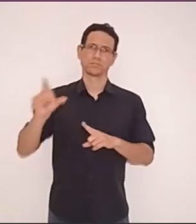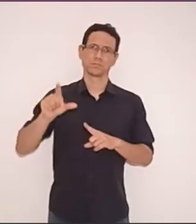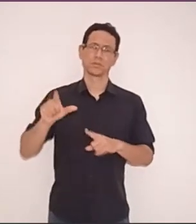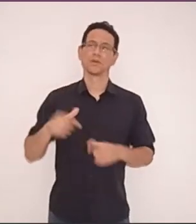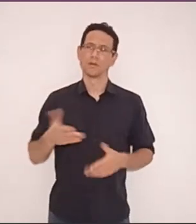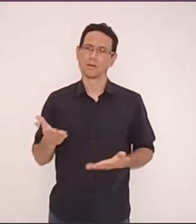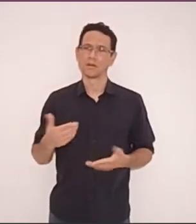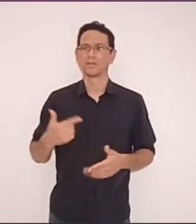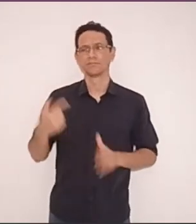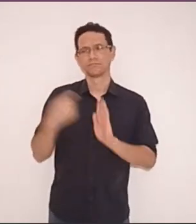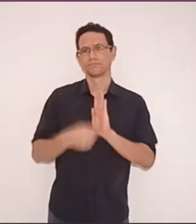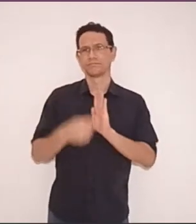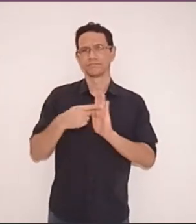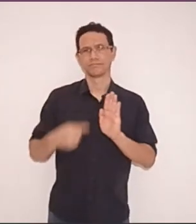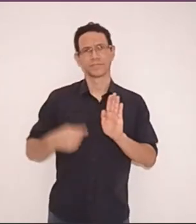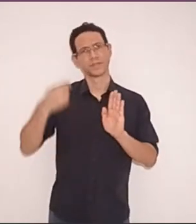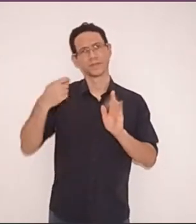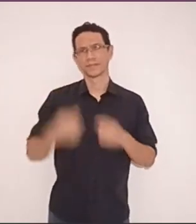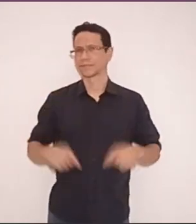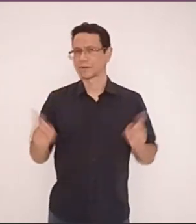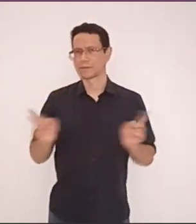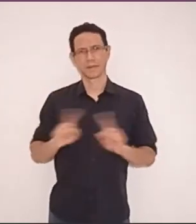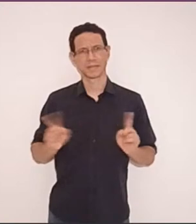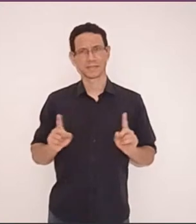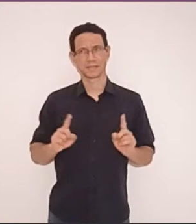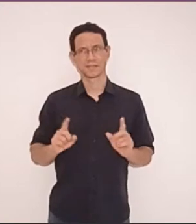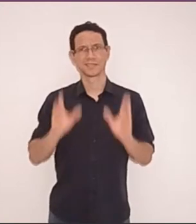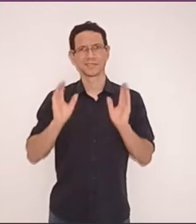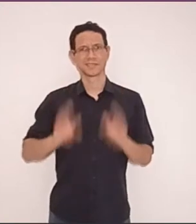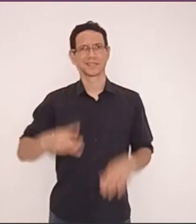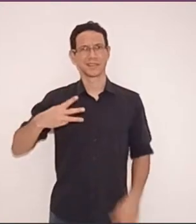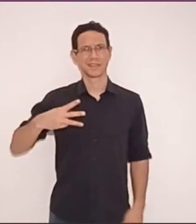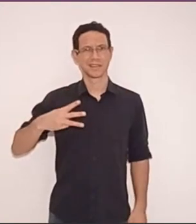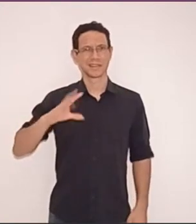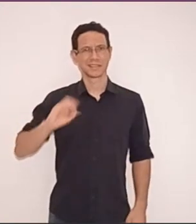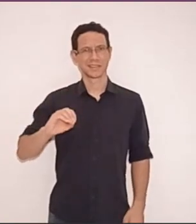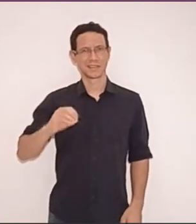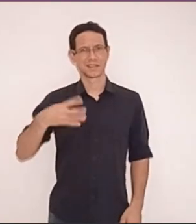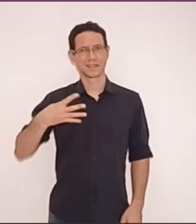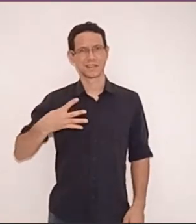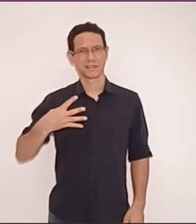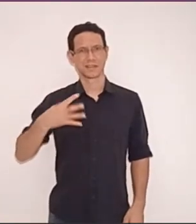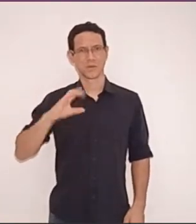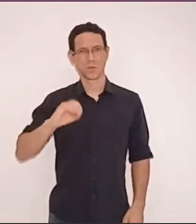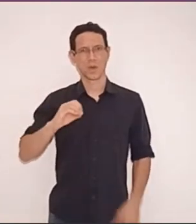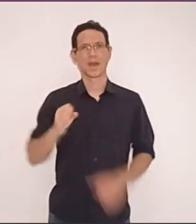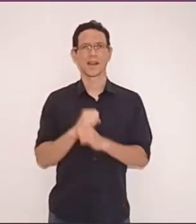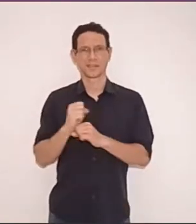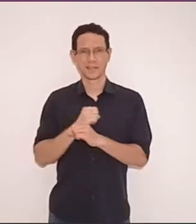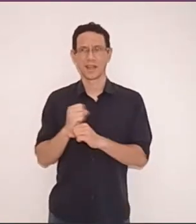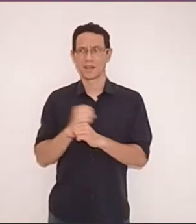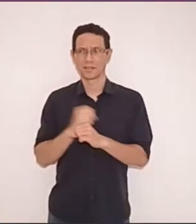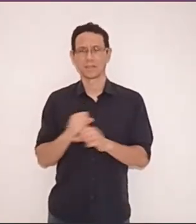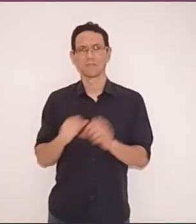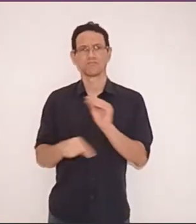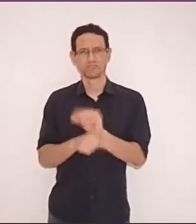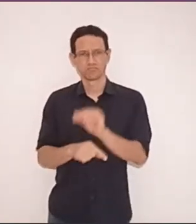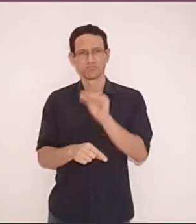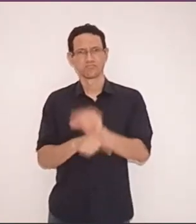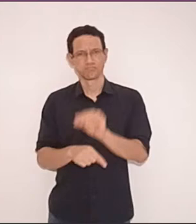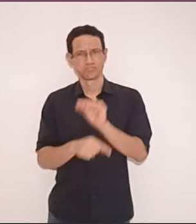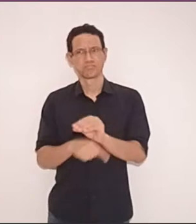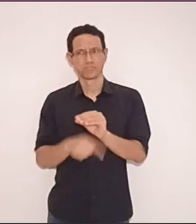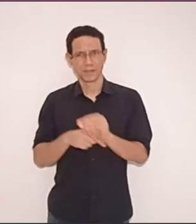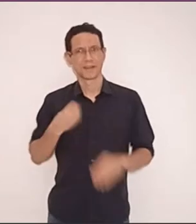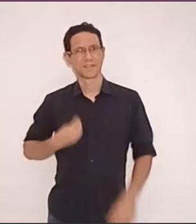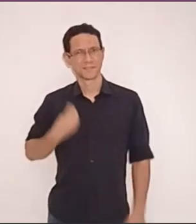convidado a se retirar depois aí de 30 40 anos Desde quando a sua vida para a vida de outra pessoa nesse